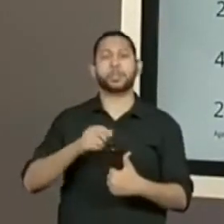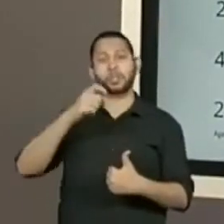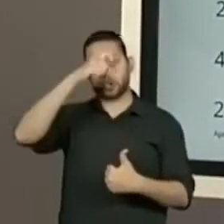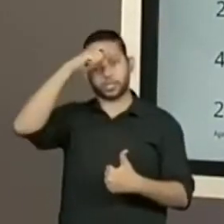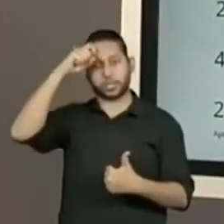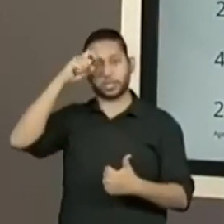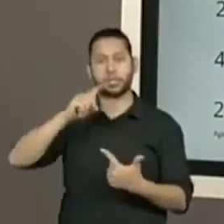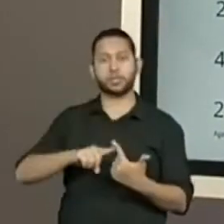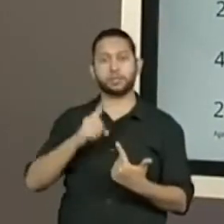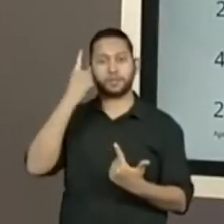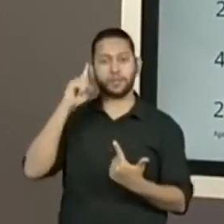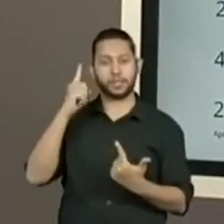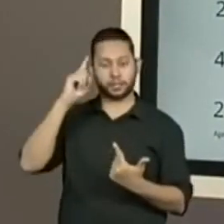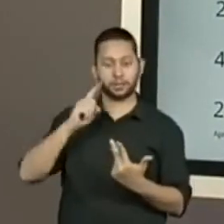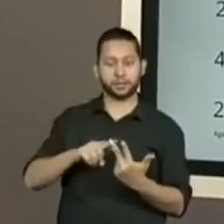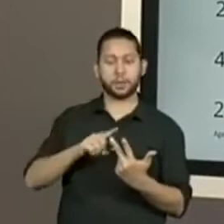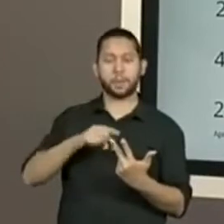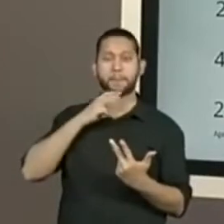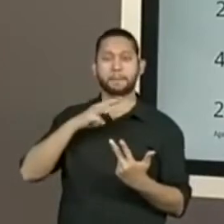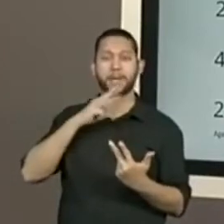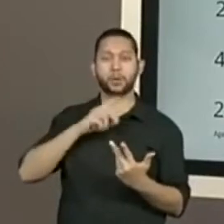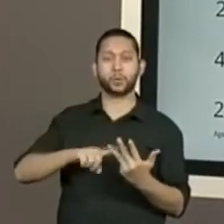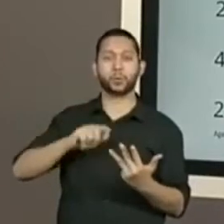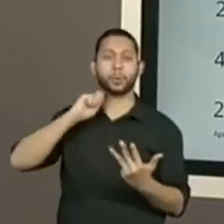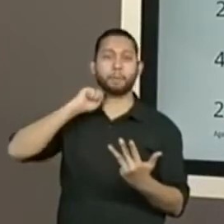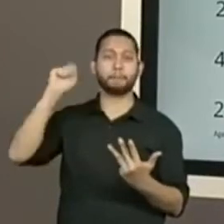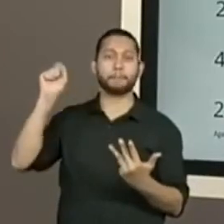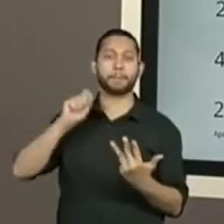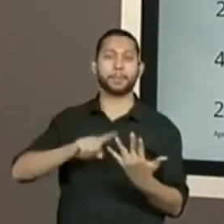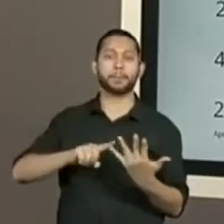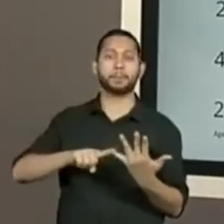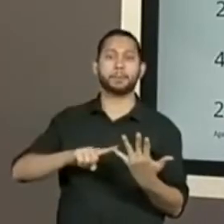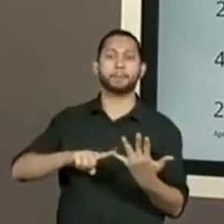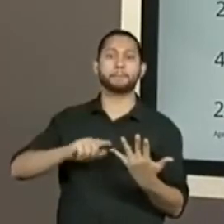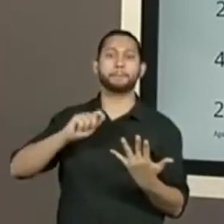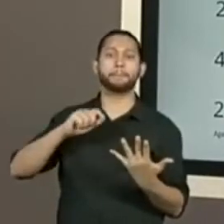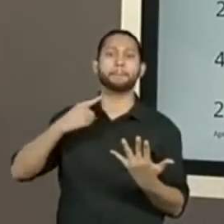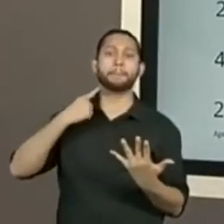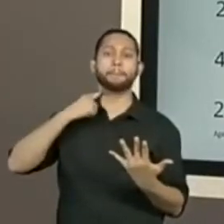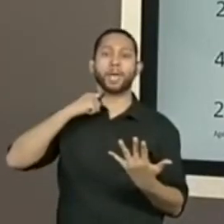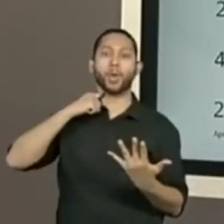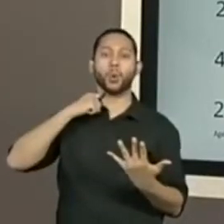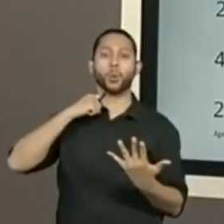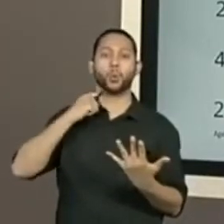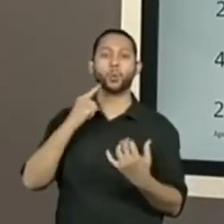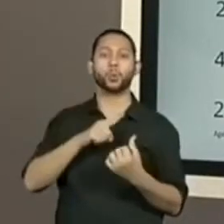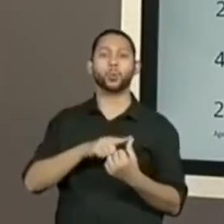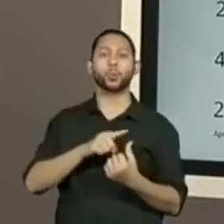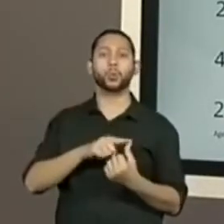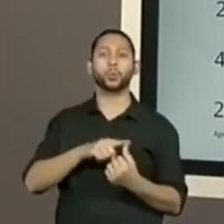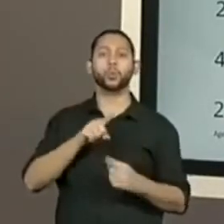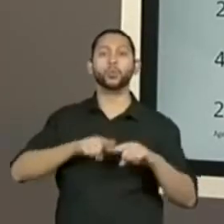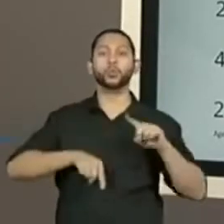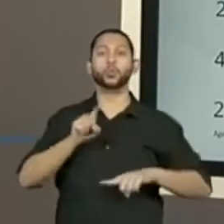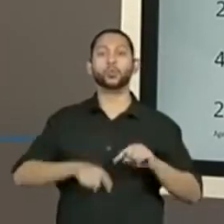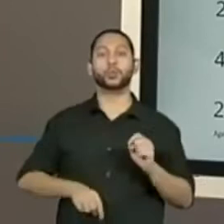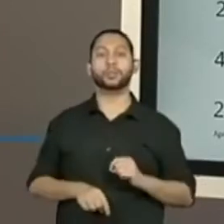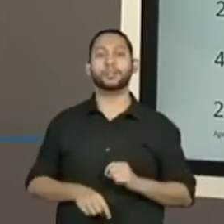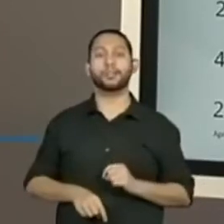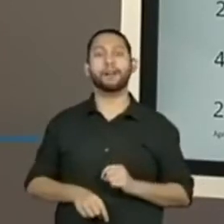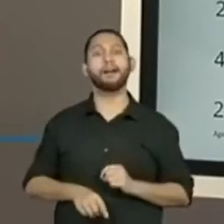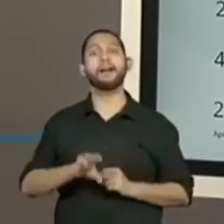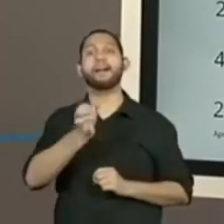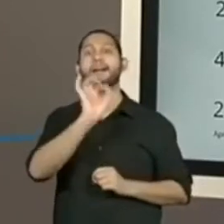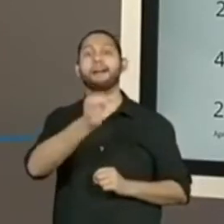e junho. É isso? Os primeiros 6 meses, então essa quantidade que ele colocou aqui foi o que ele conseguiu colher nos